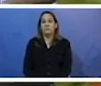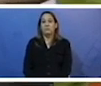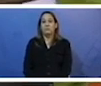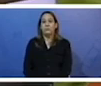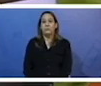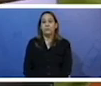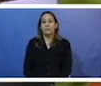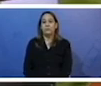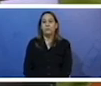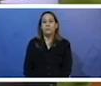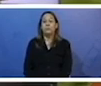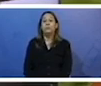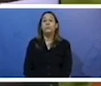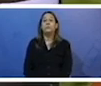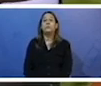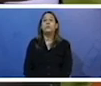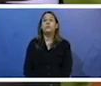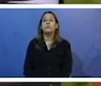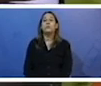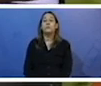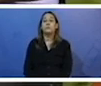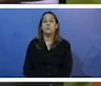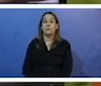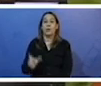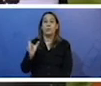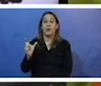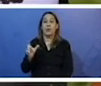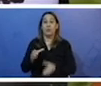palavra brinquedos.